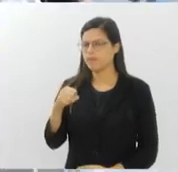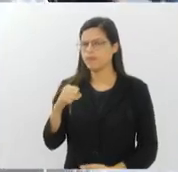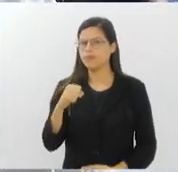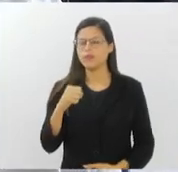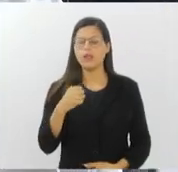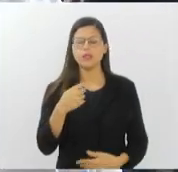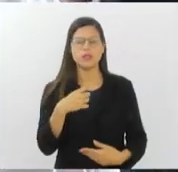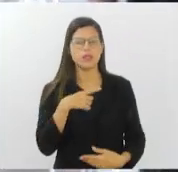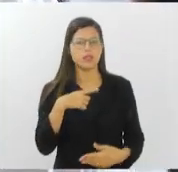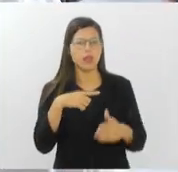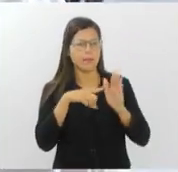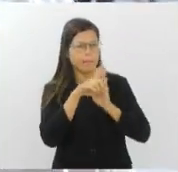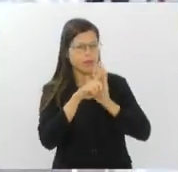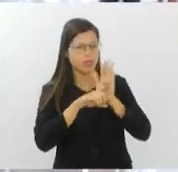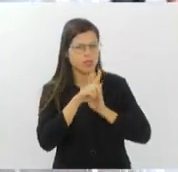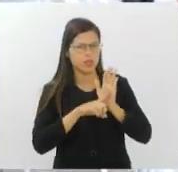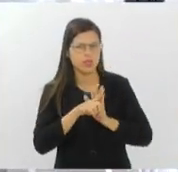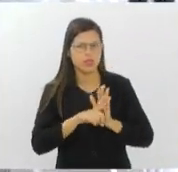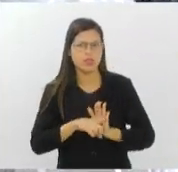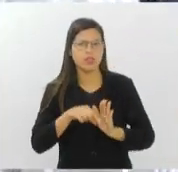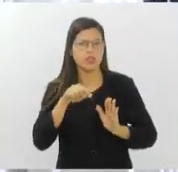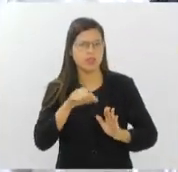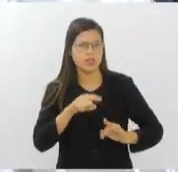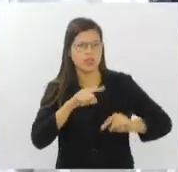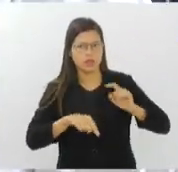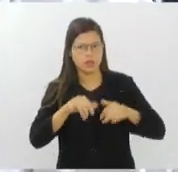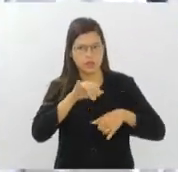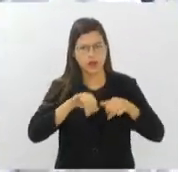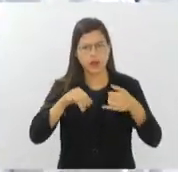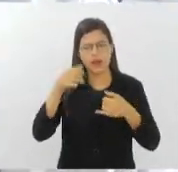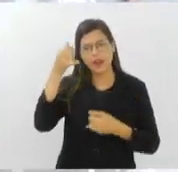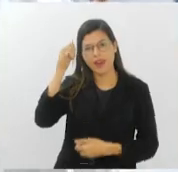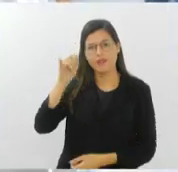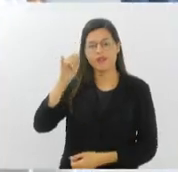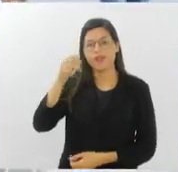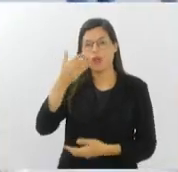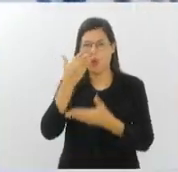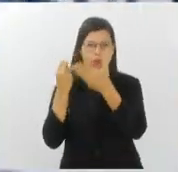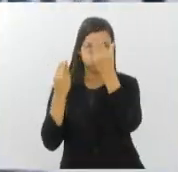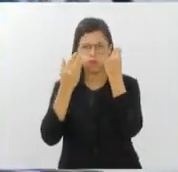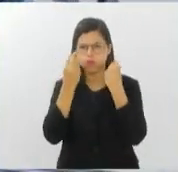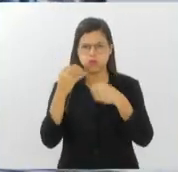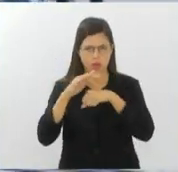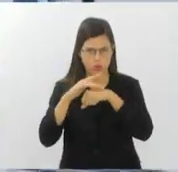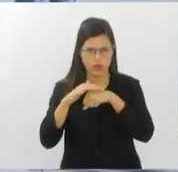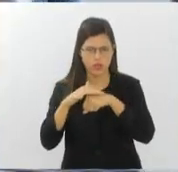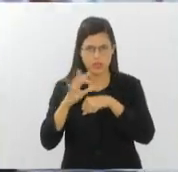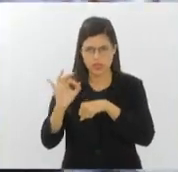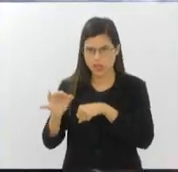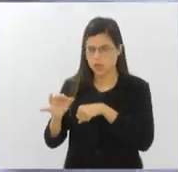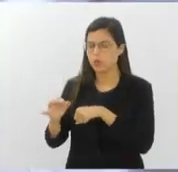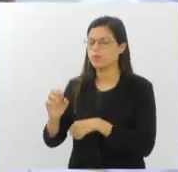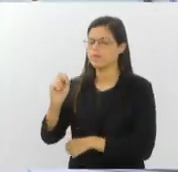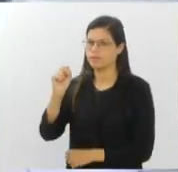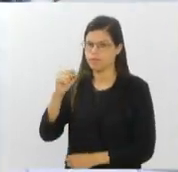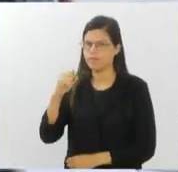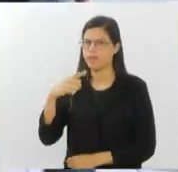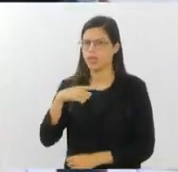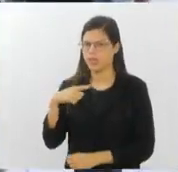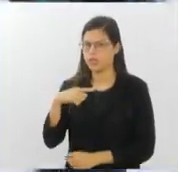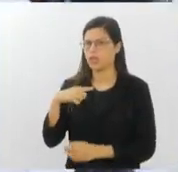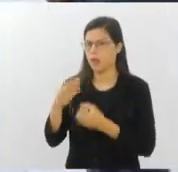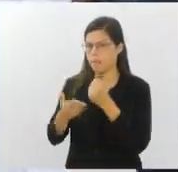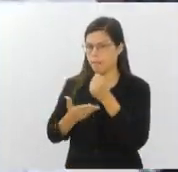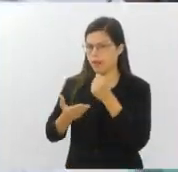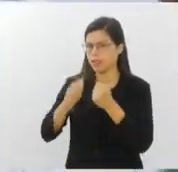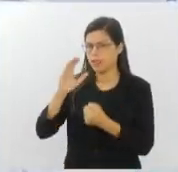creatina beneficia aí, né, e ajuda a evitar o mal de Alzheimer, é isso mesmo? Isso, tem evidência já sugerindo isso, porque na verdade a creatina